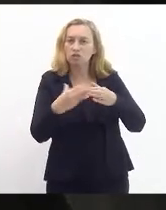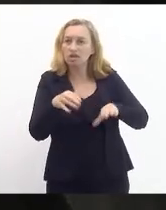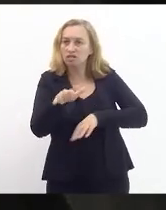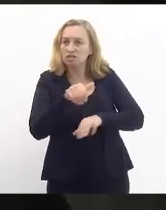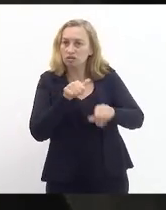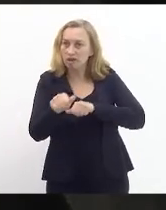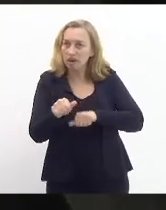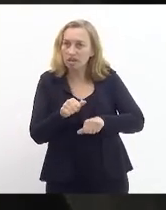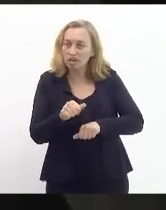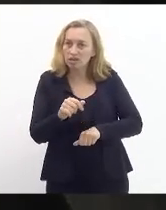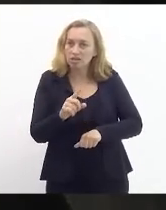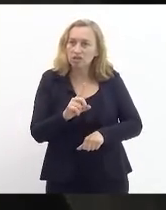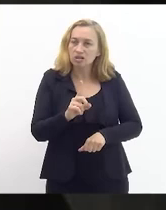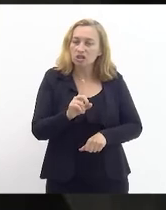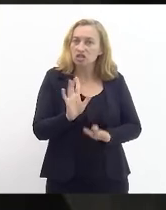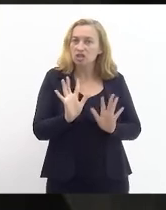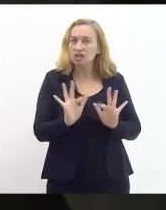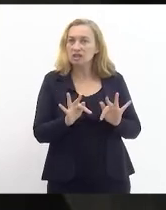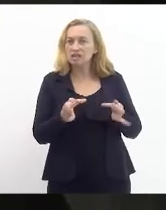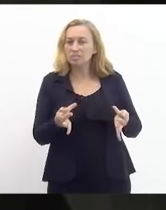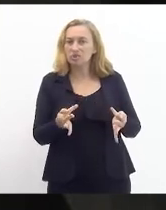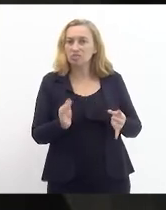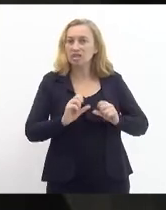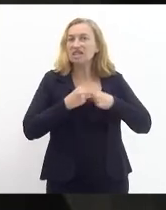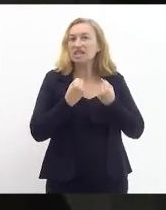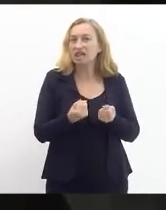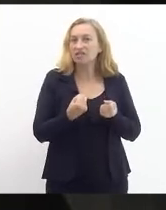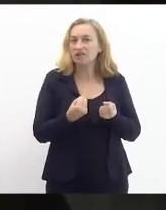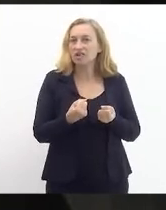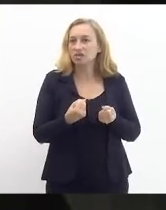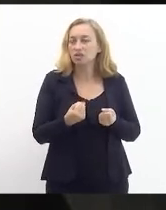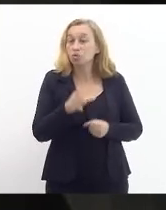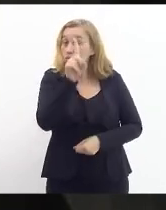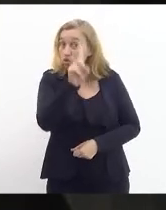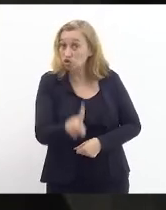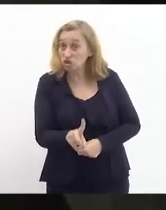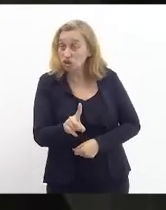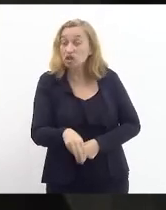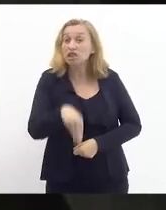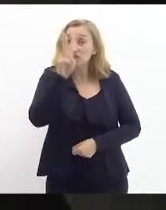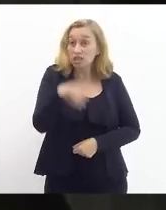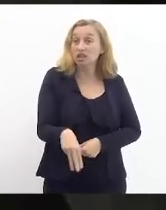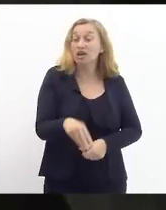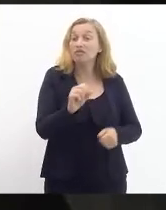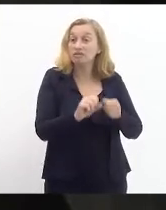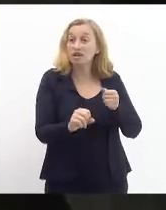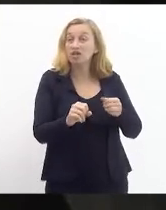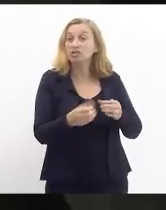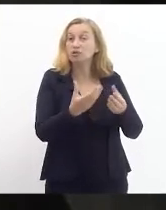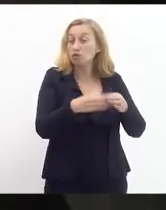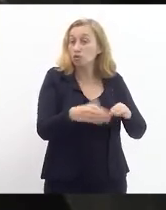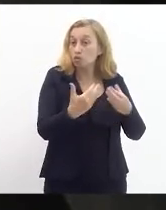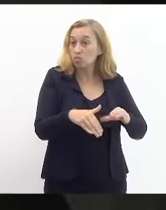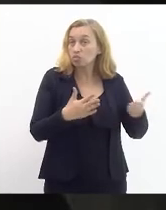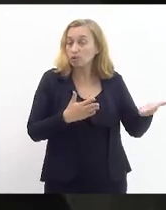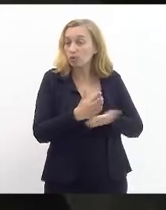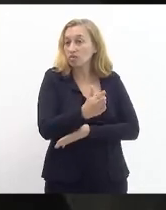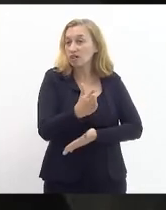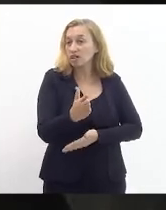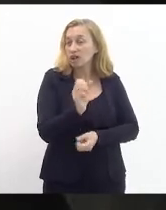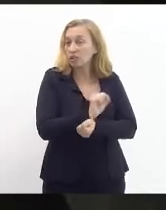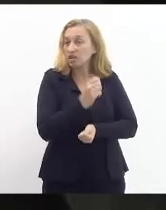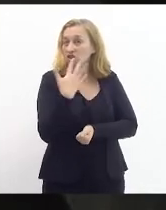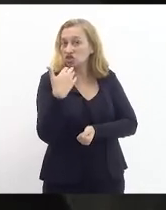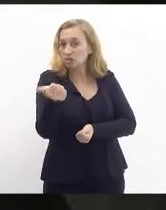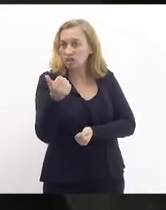não se trata porém a defender o direito de quem fez concurso foi aprovado e quer ser chamado